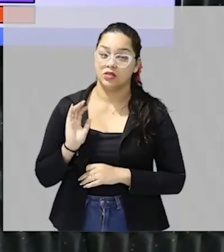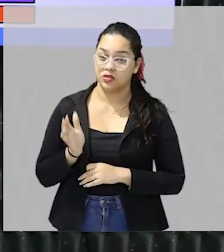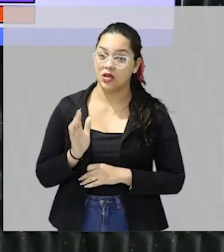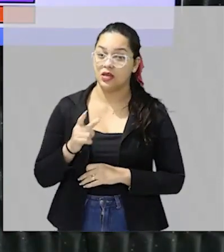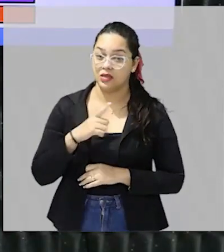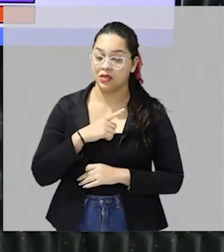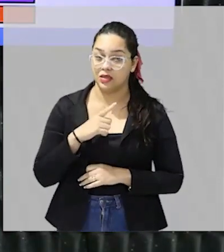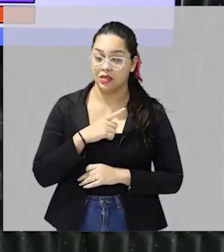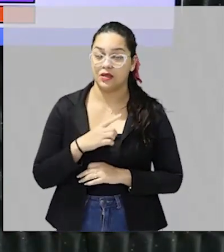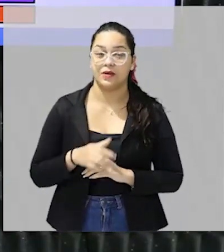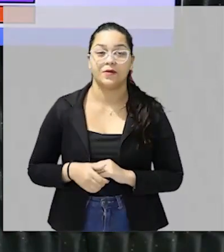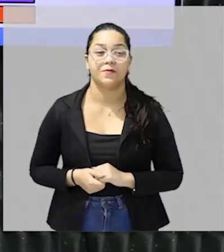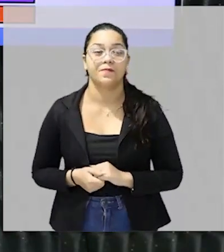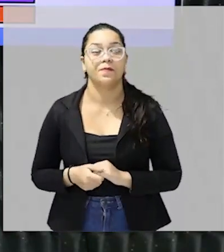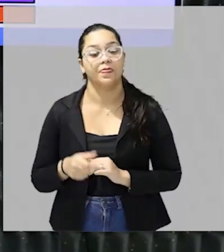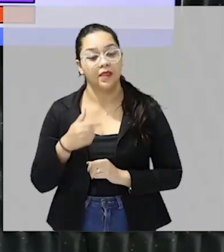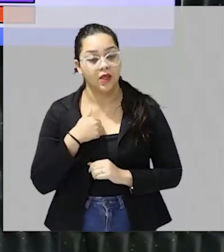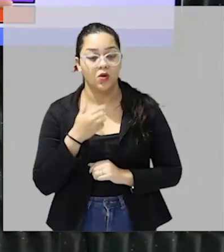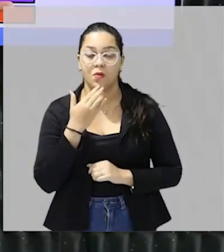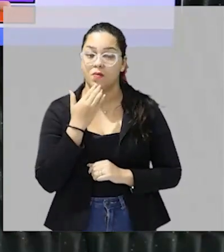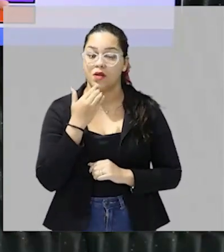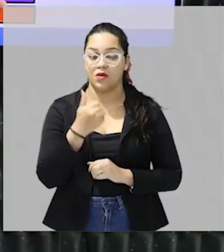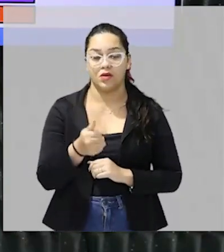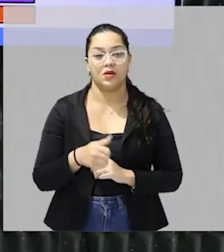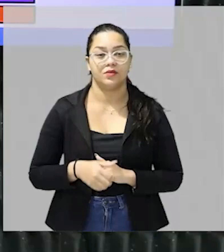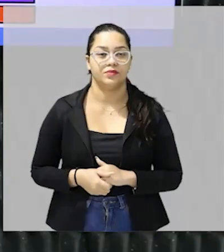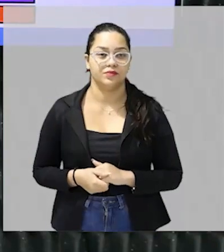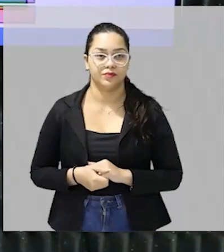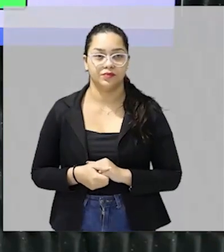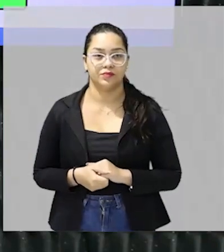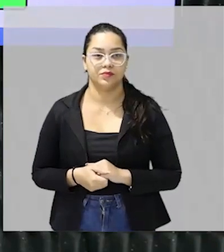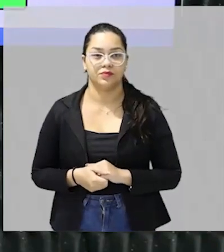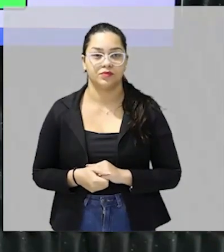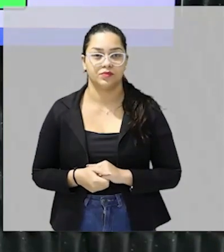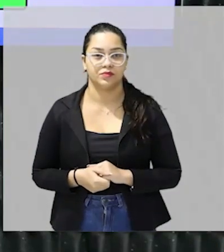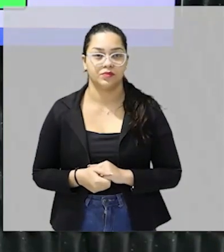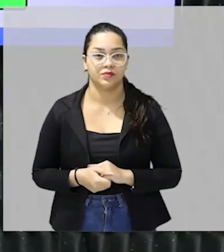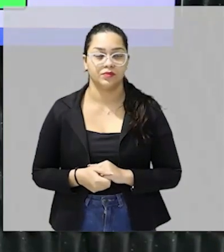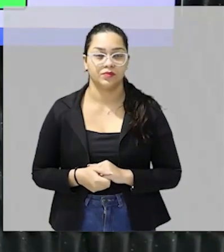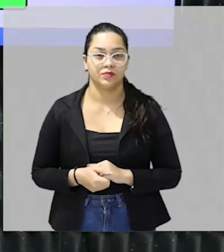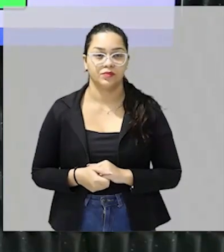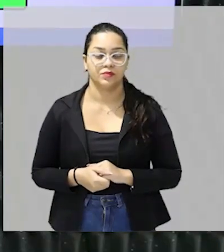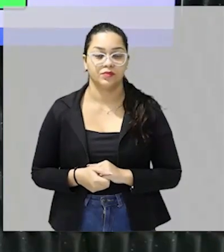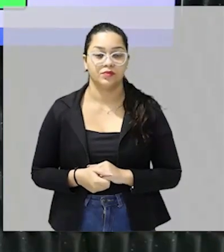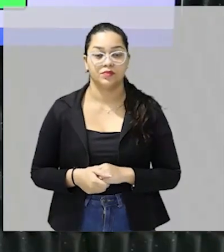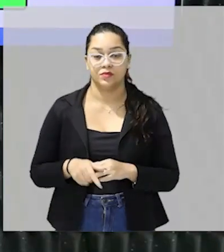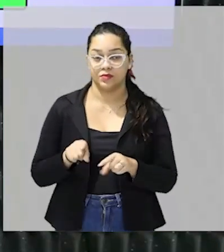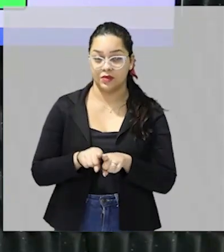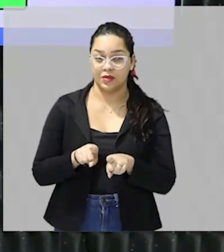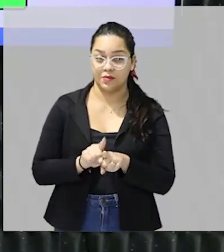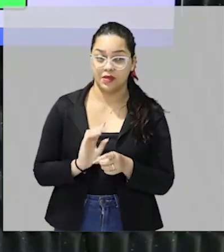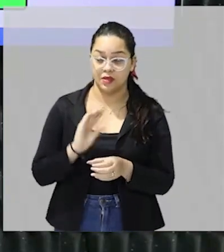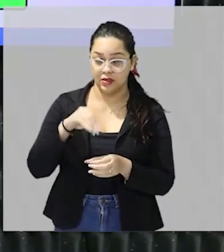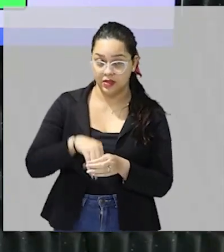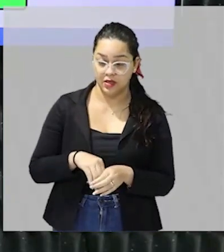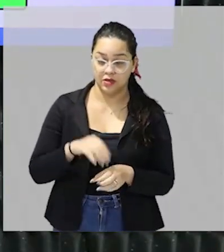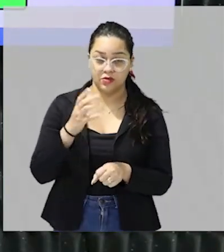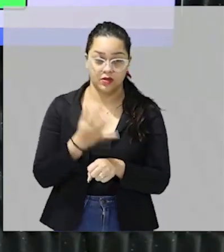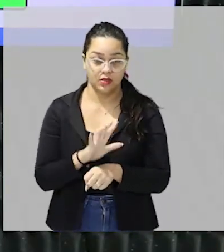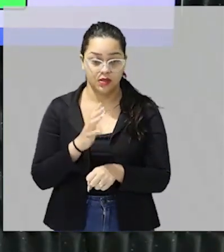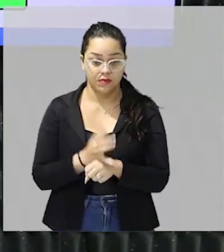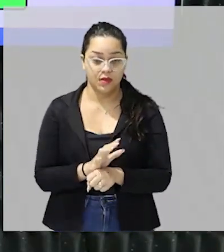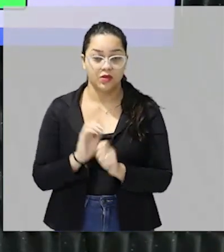racionalizado, organizado, eu irei melhorar. Vamos avançando. Aí dentro do treinamento